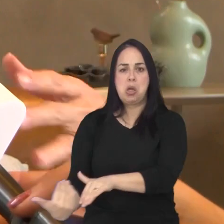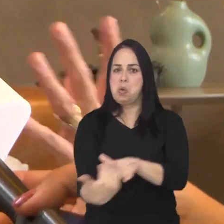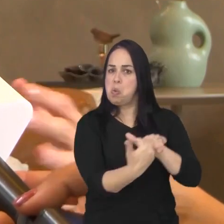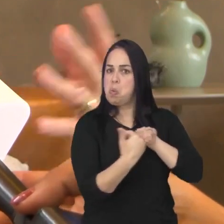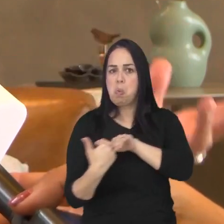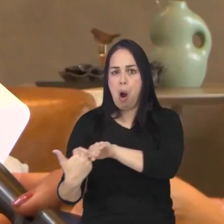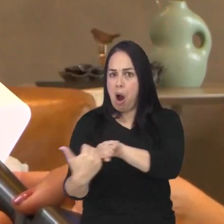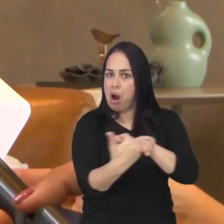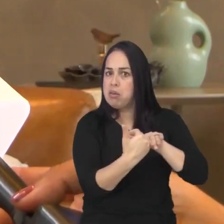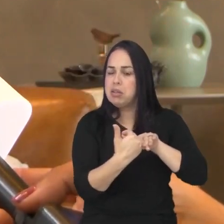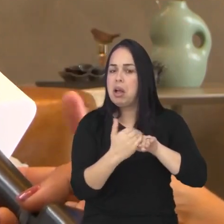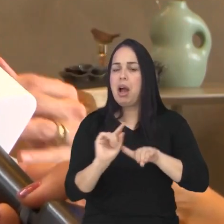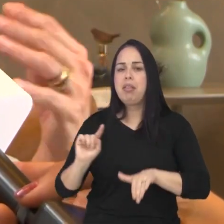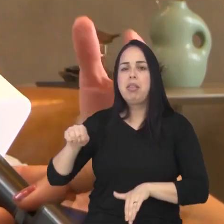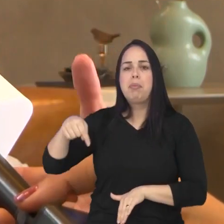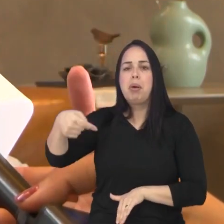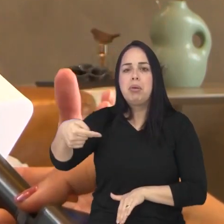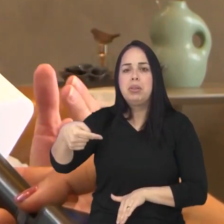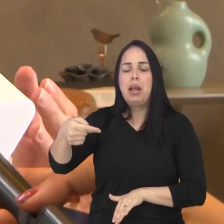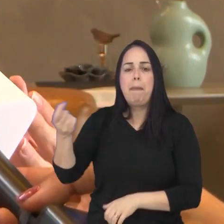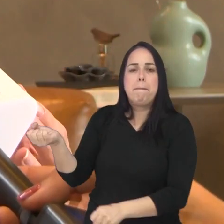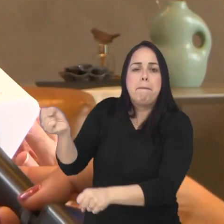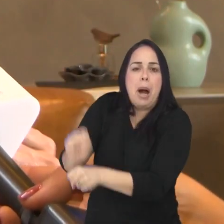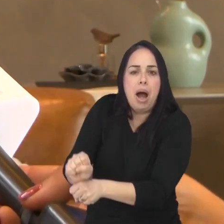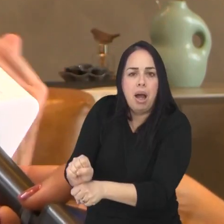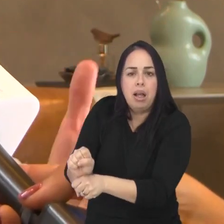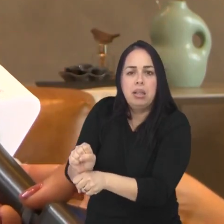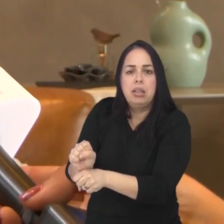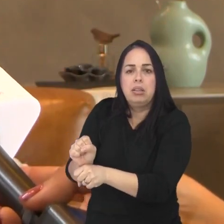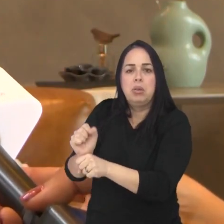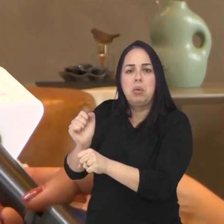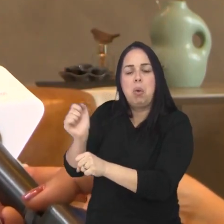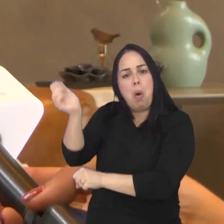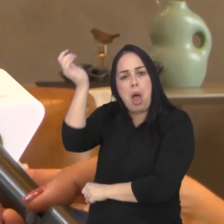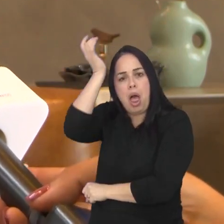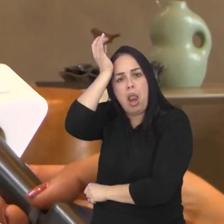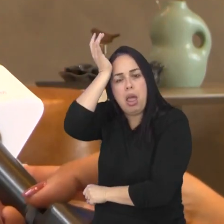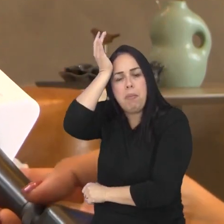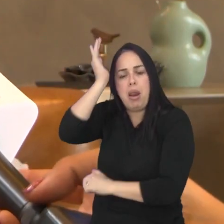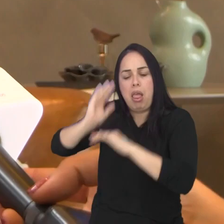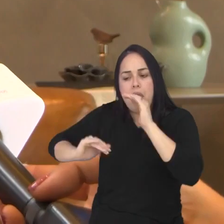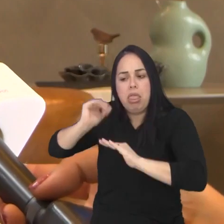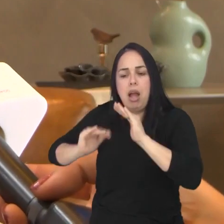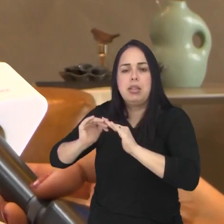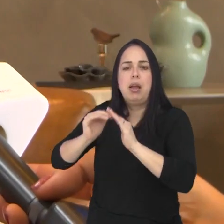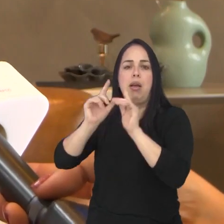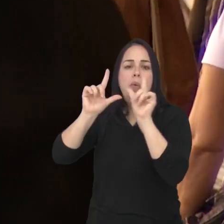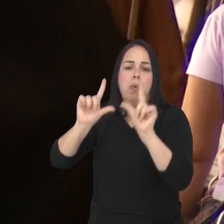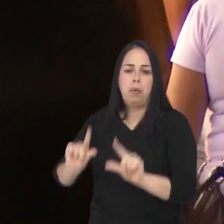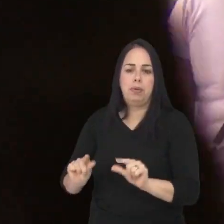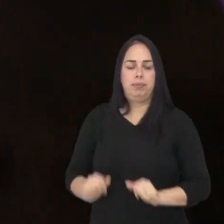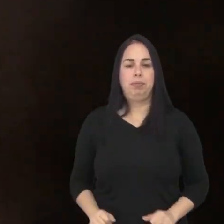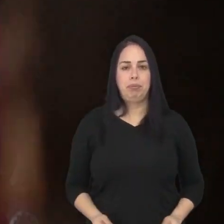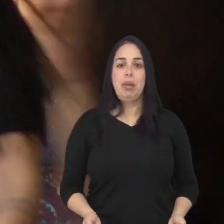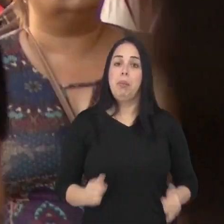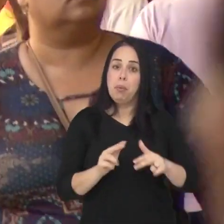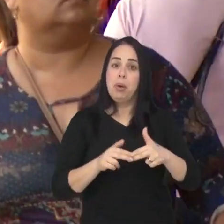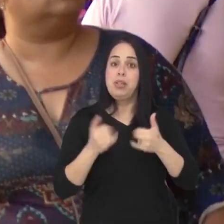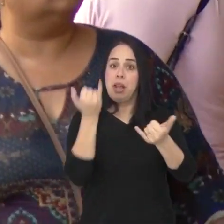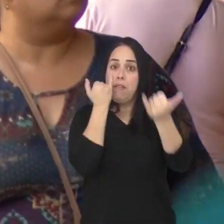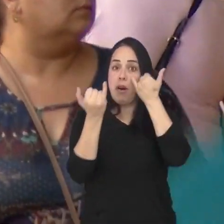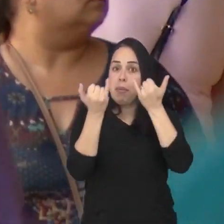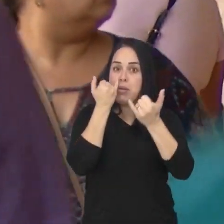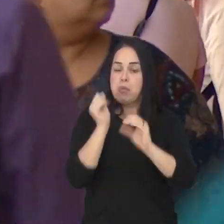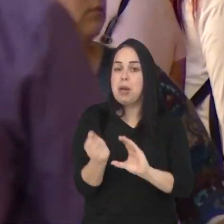comum, normal, esperada, e depois ela para ou ela começa a perder essas habilidades que deveria continuar tendo. Levar informação sobre